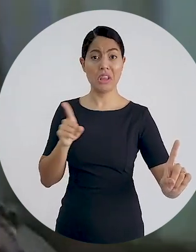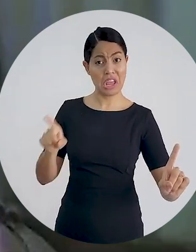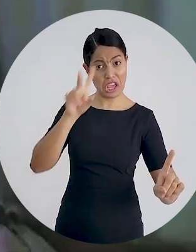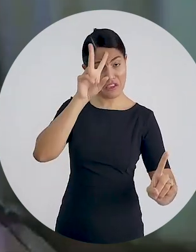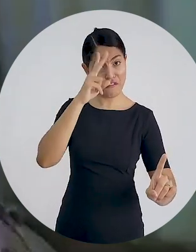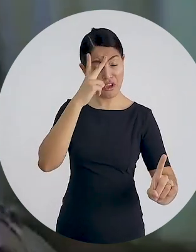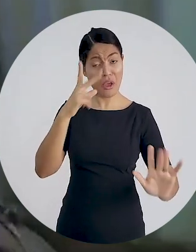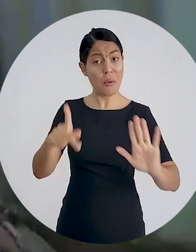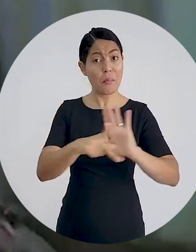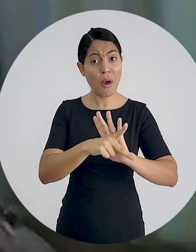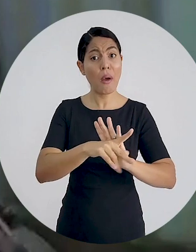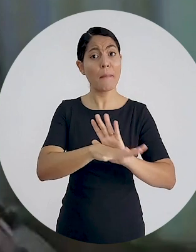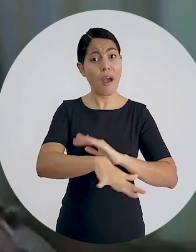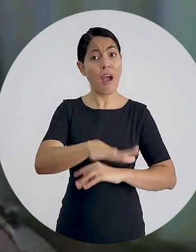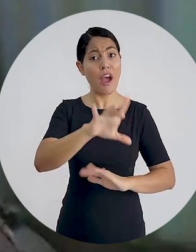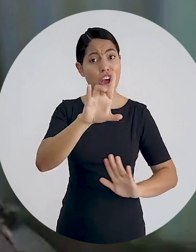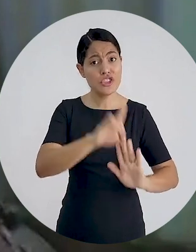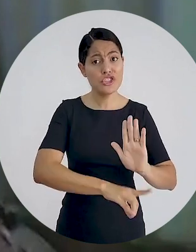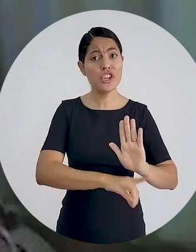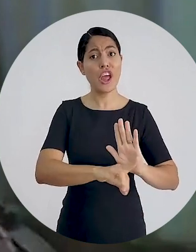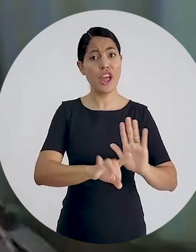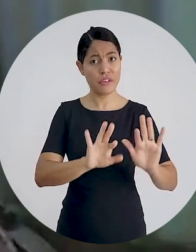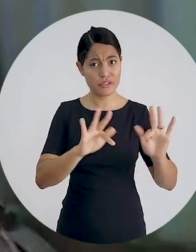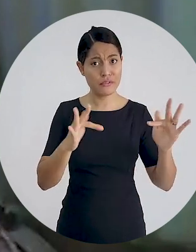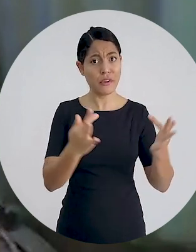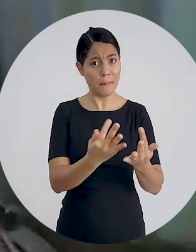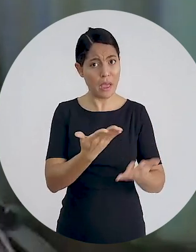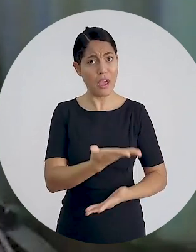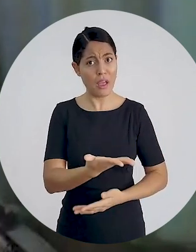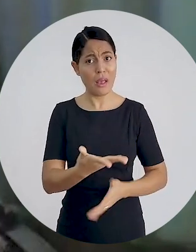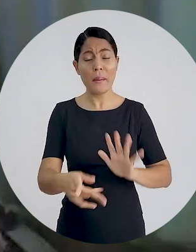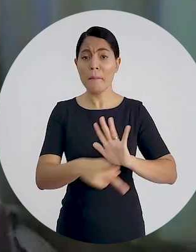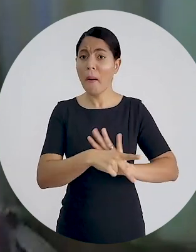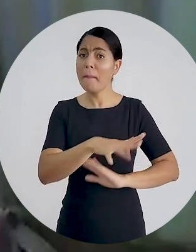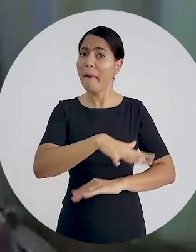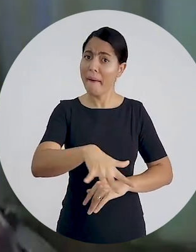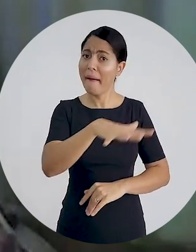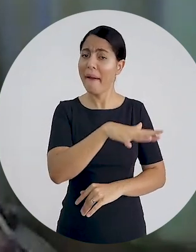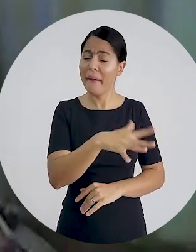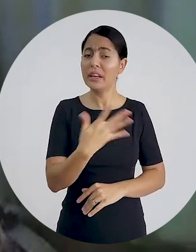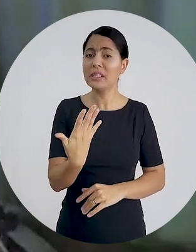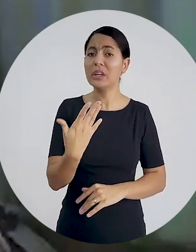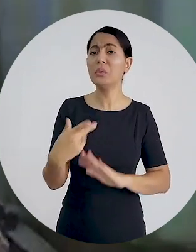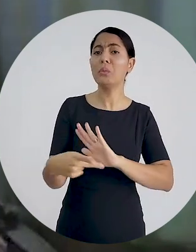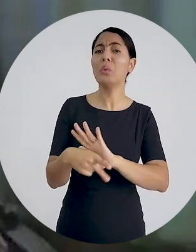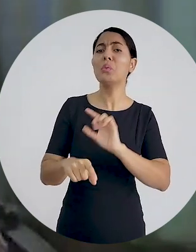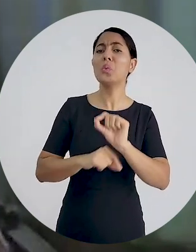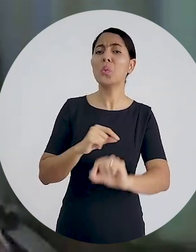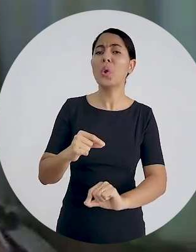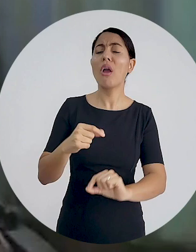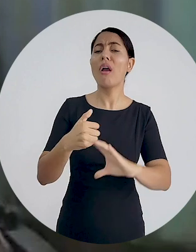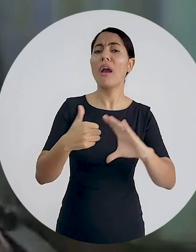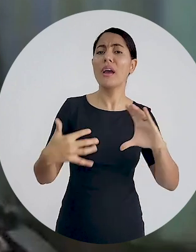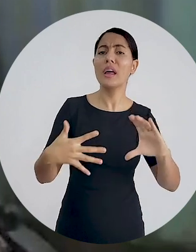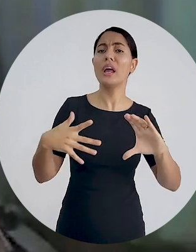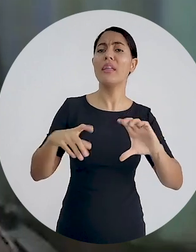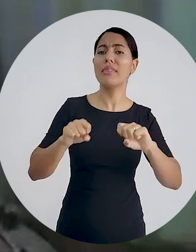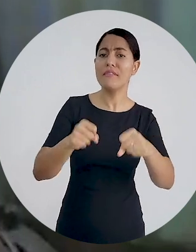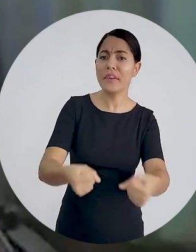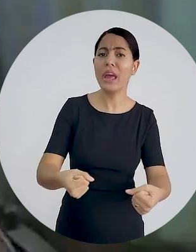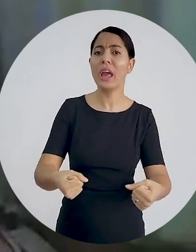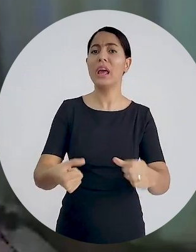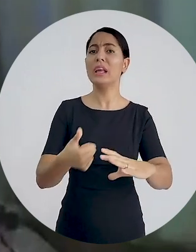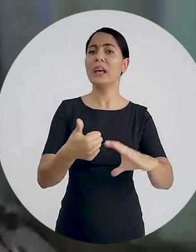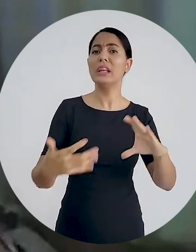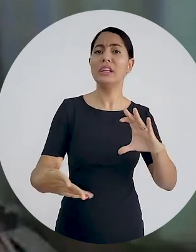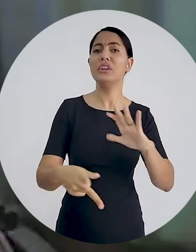ataques, inclusive equivocados sobre o próprio direito de família, sobre o próprio instituto mesmo, do que vai